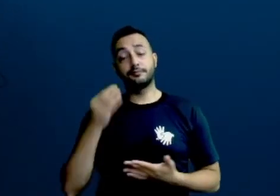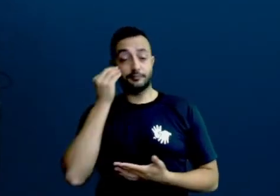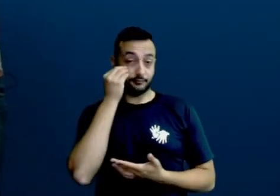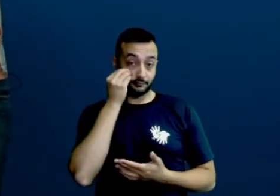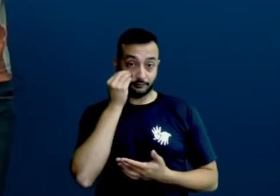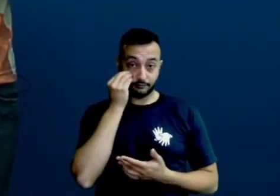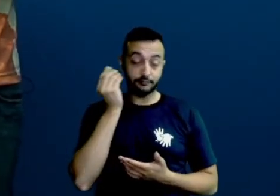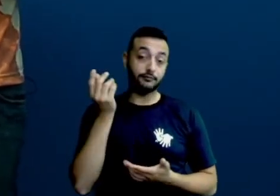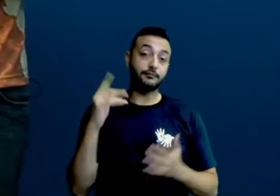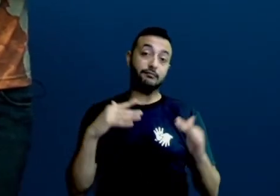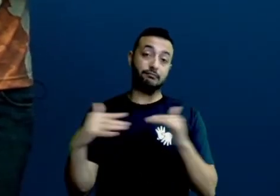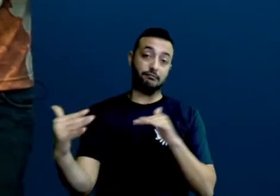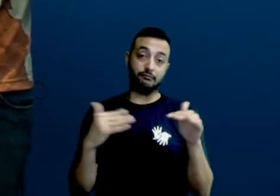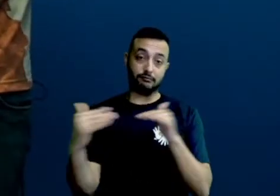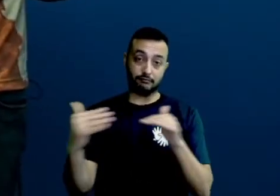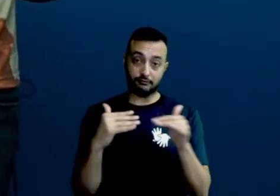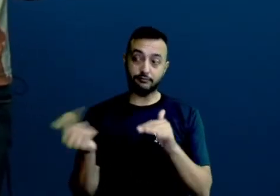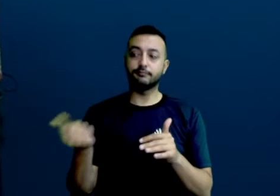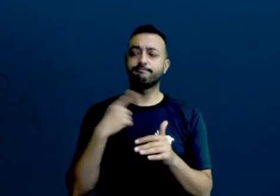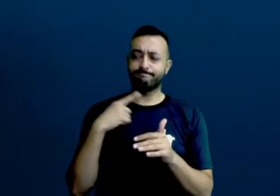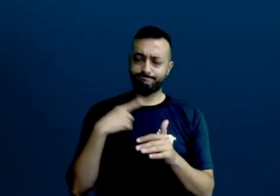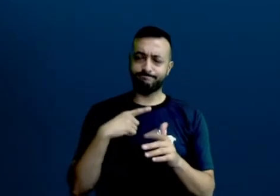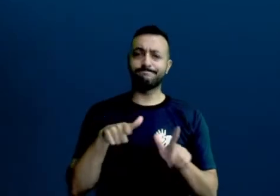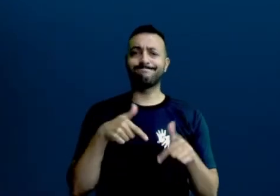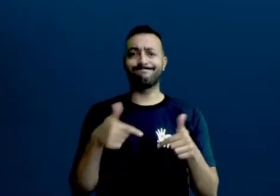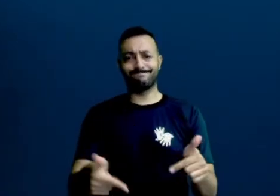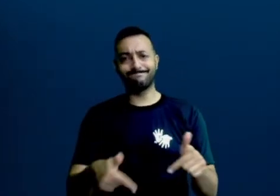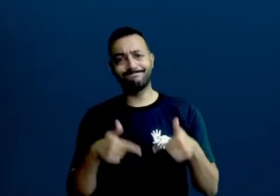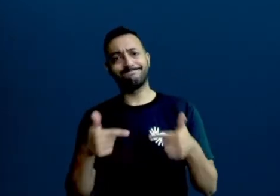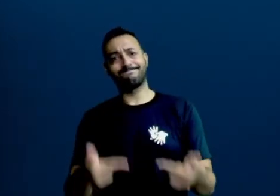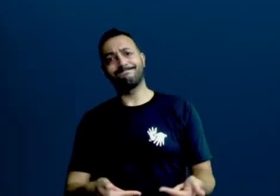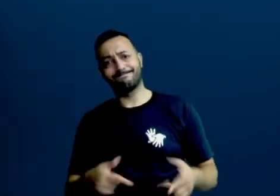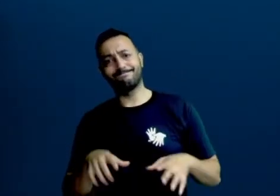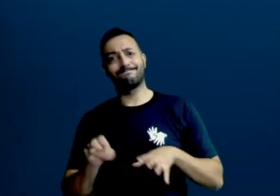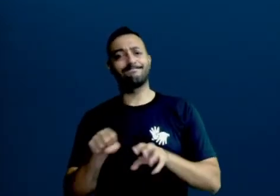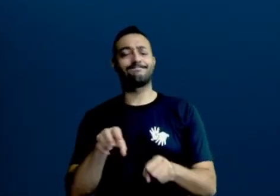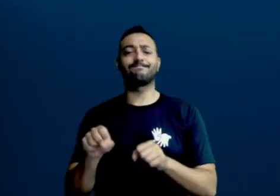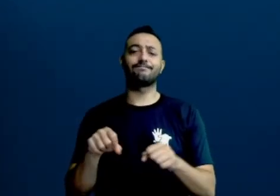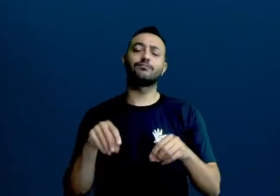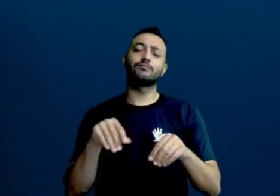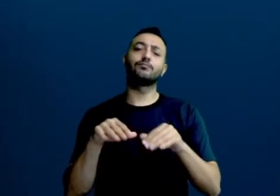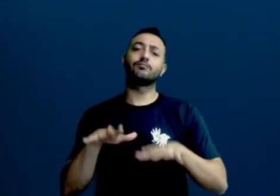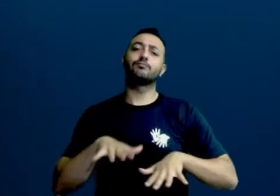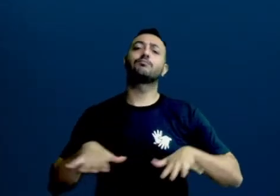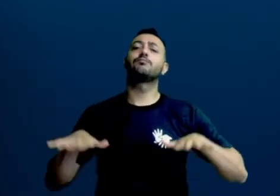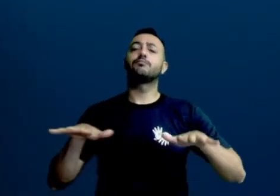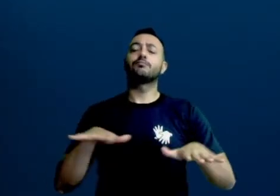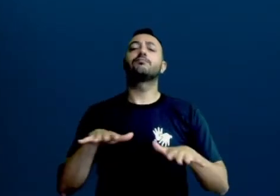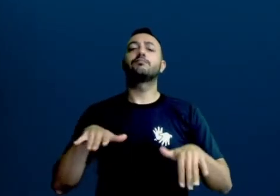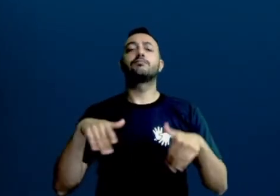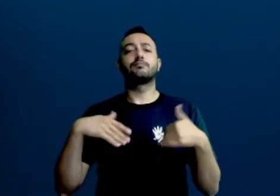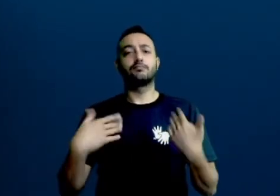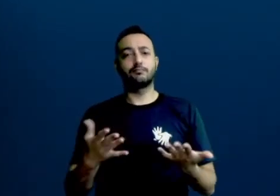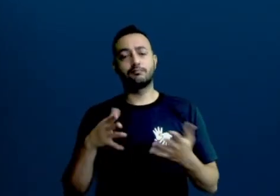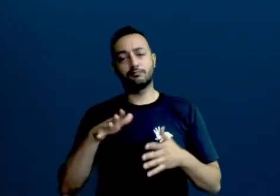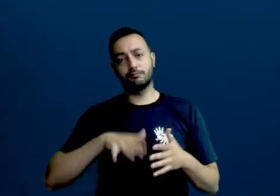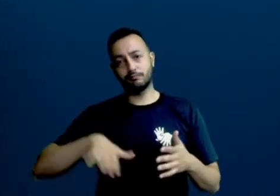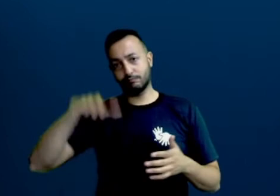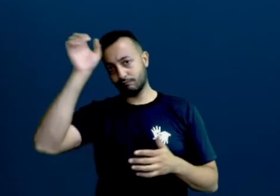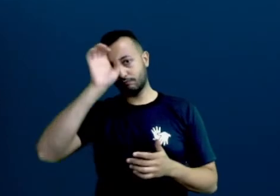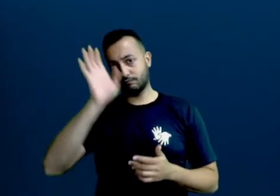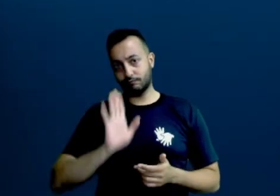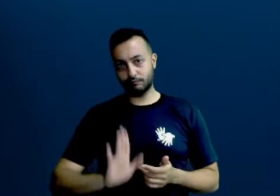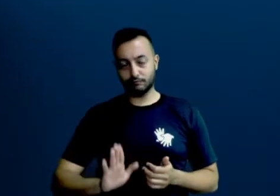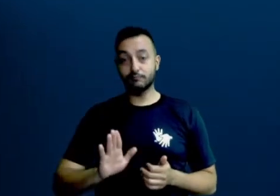gente observa que entre essas batalhas né entre essa luta por território por uma terra Tão rica né que é o nosso território